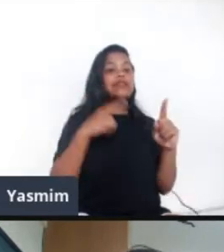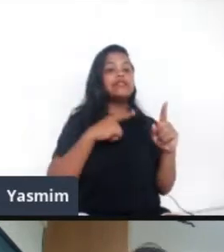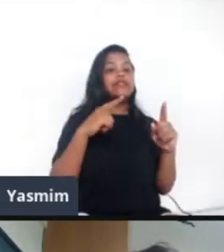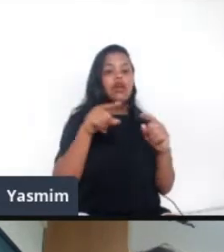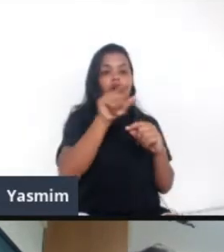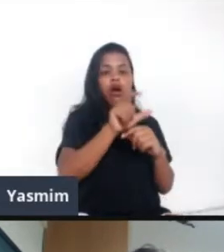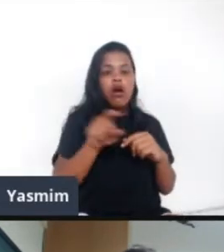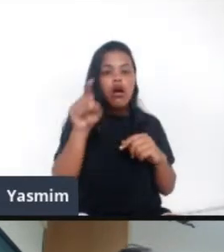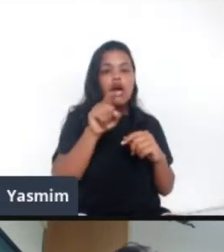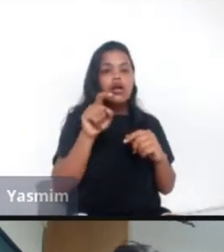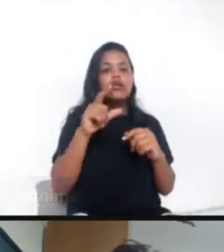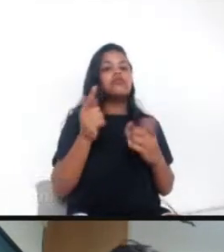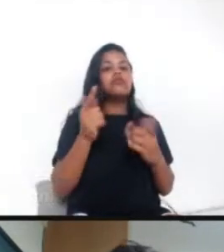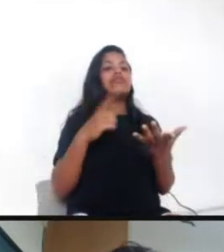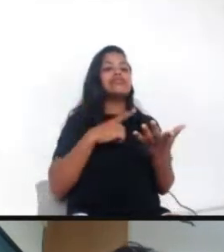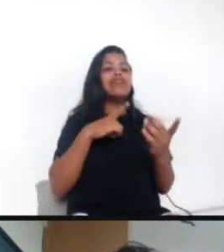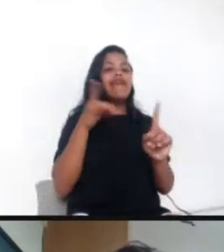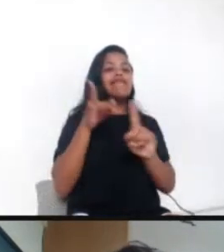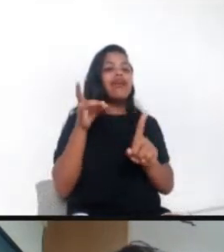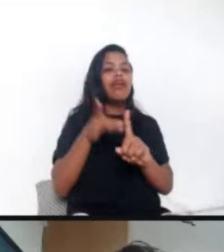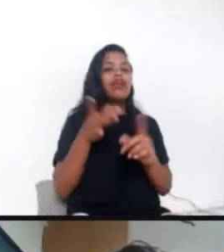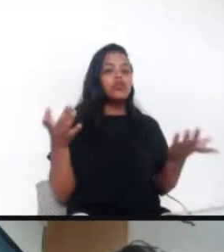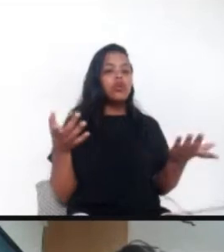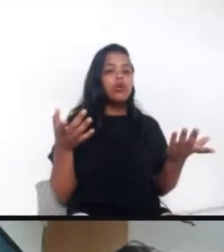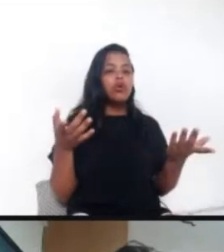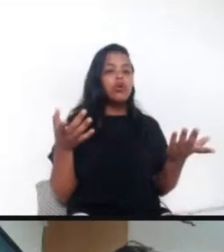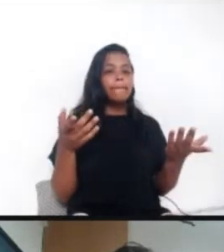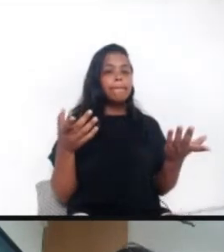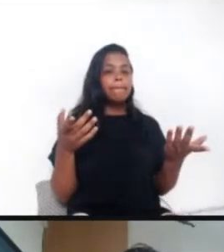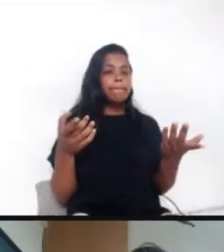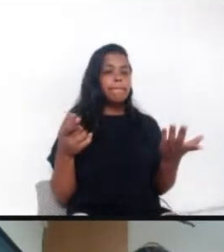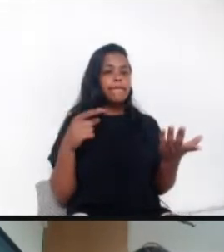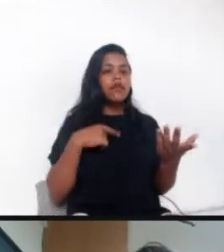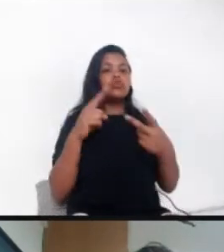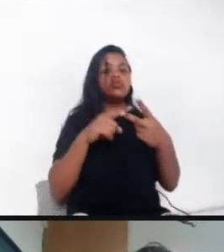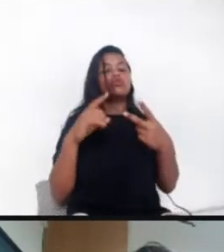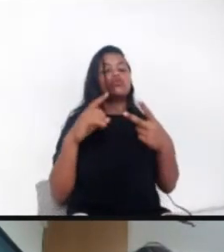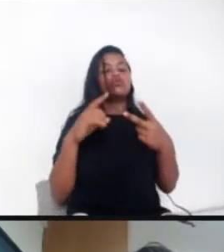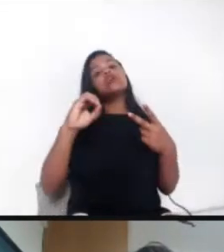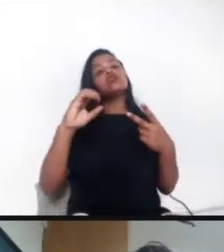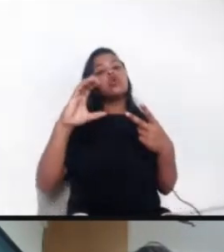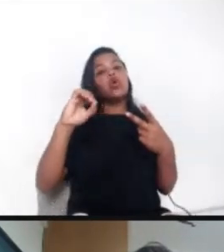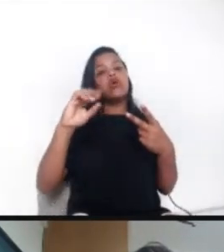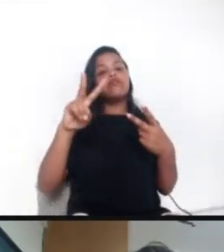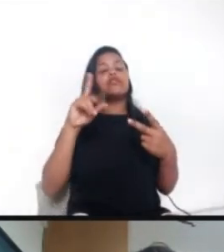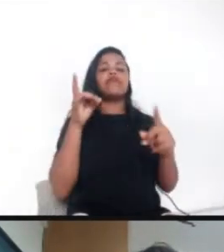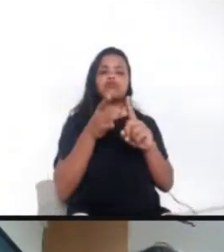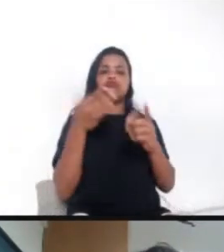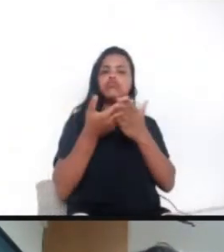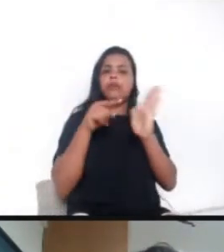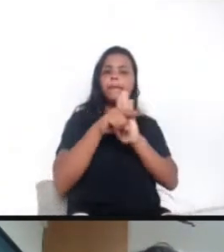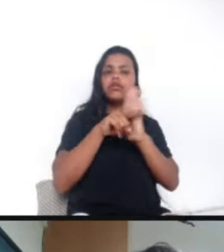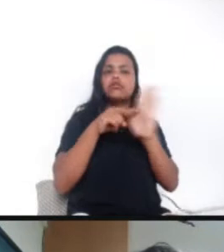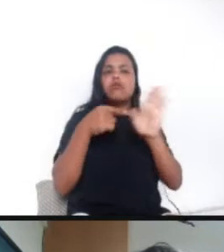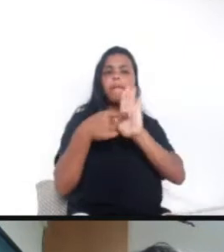in vitro do SARS-CoV-2. Notem que é um estudo in vitro, que ele apresenta a propriedade, dentro